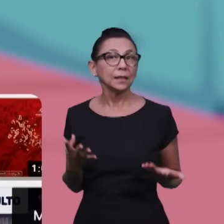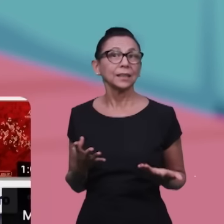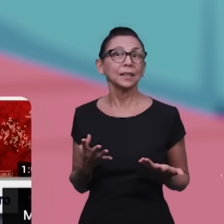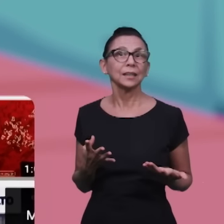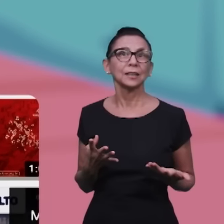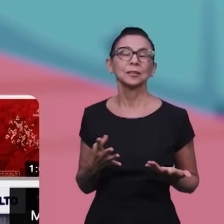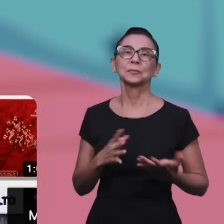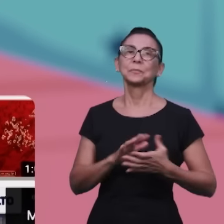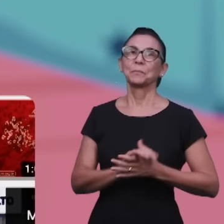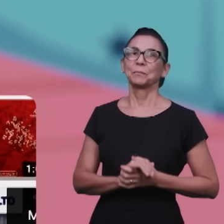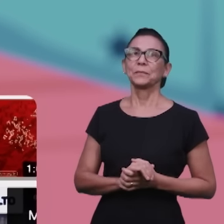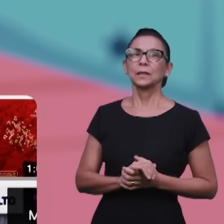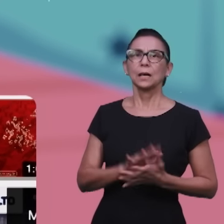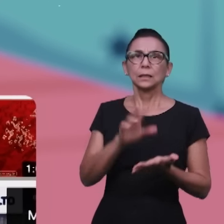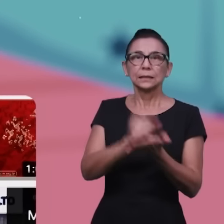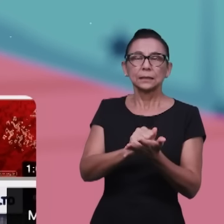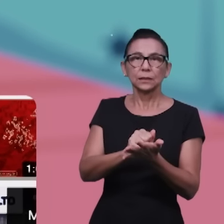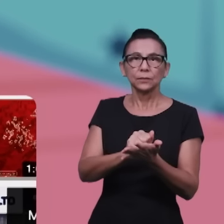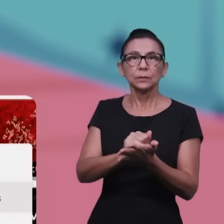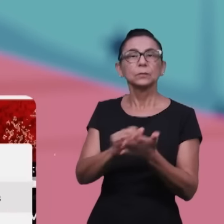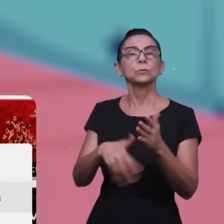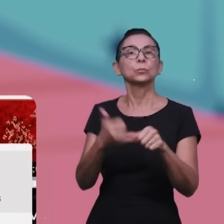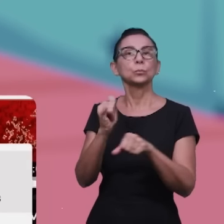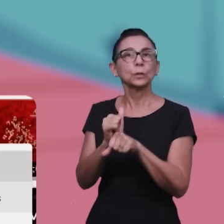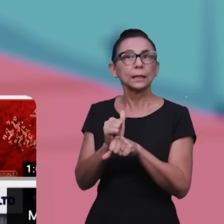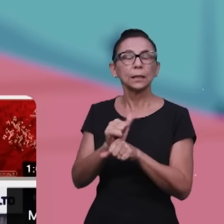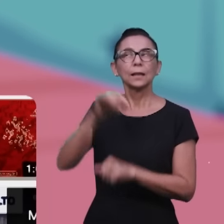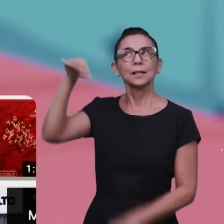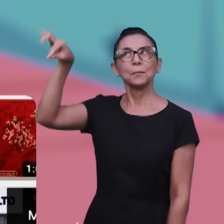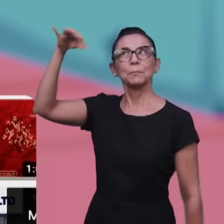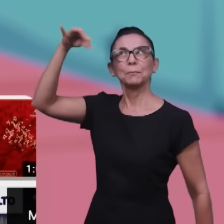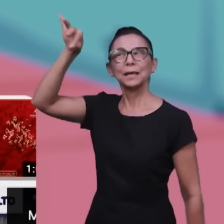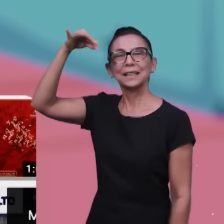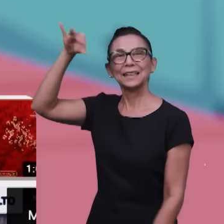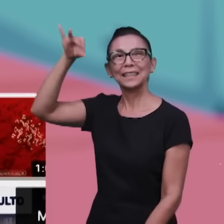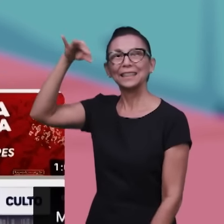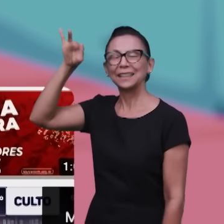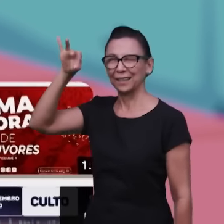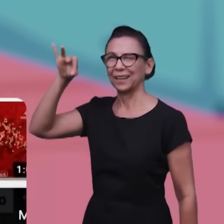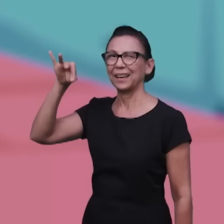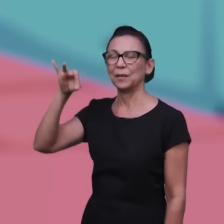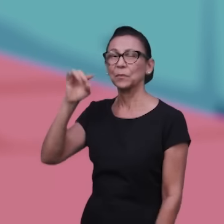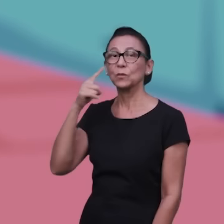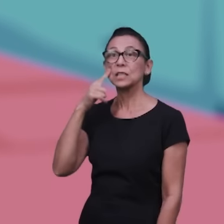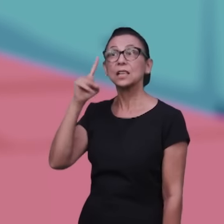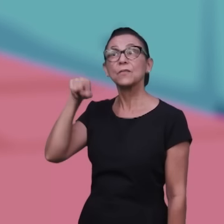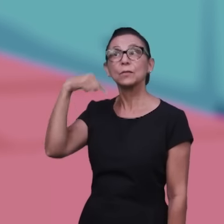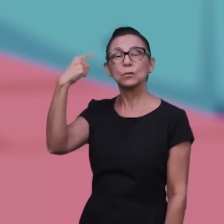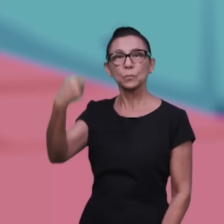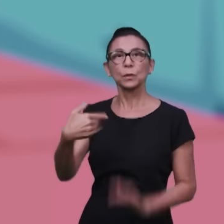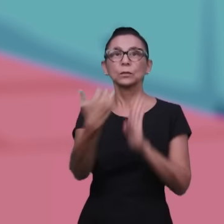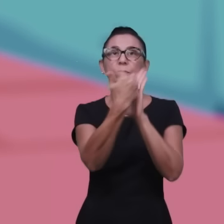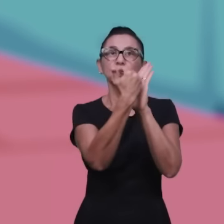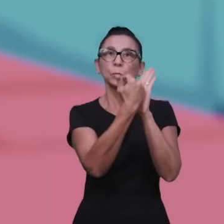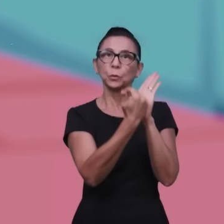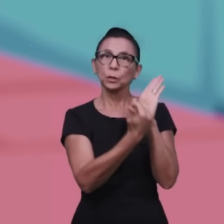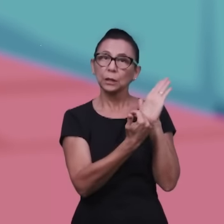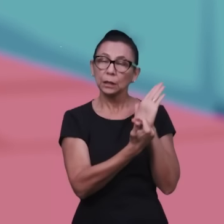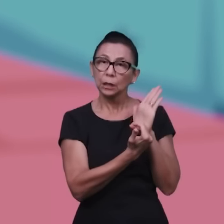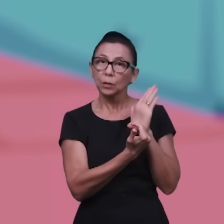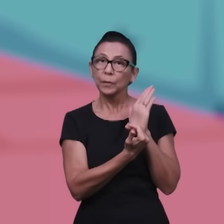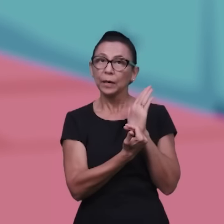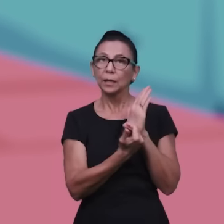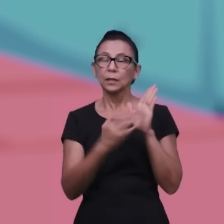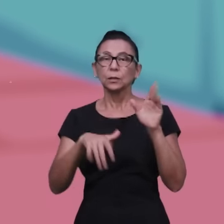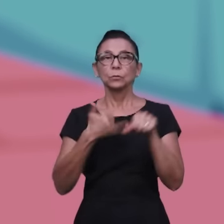não se inscreveu, se inscreva no canal e ative o sininho para receber todas as notificações. Assim, o YouTube pode notificar